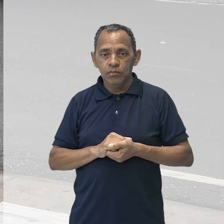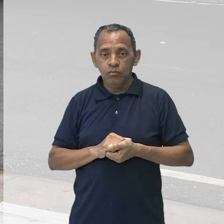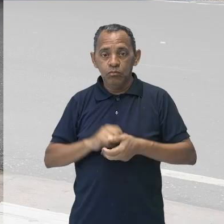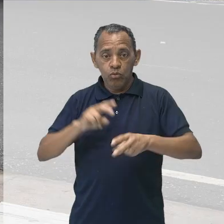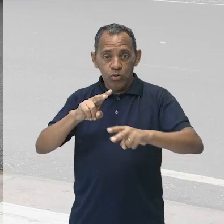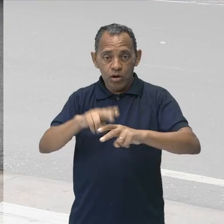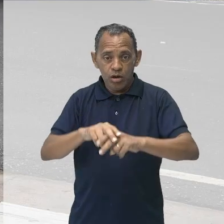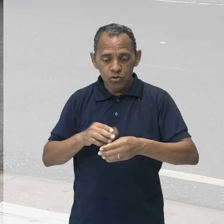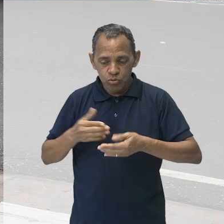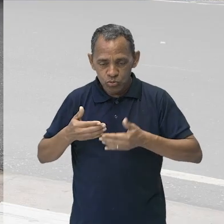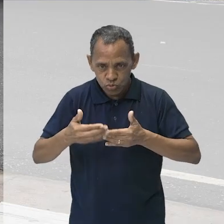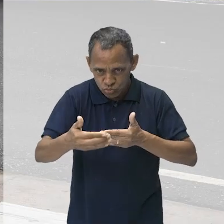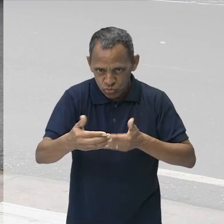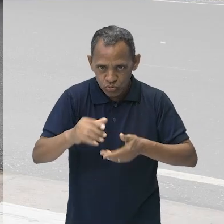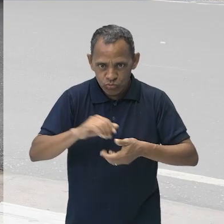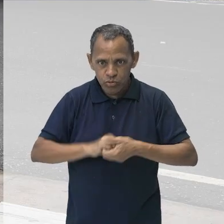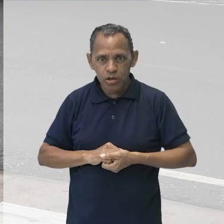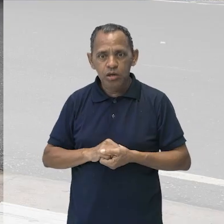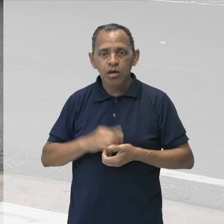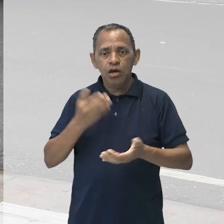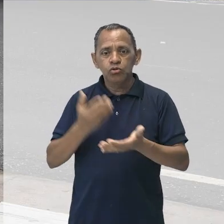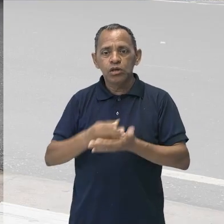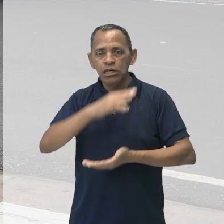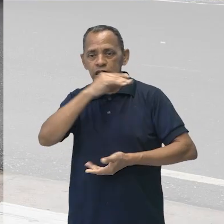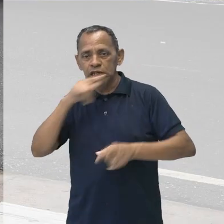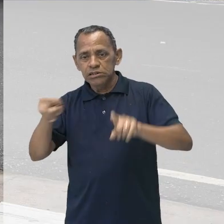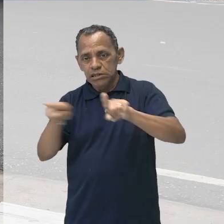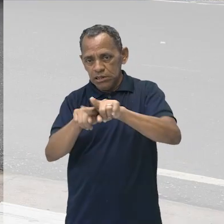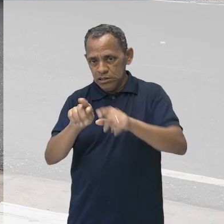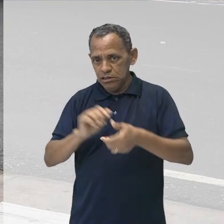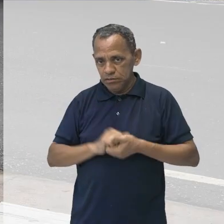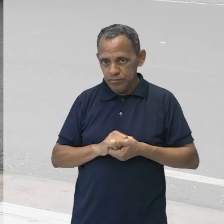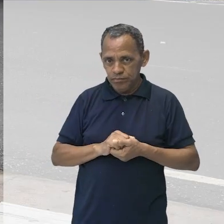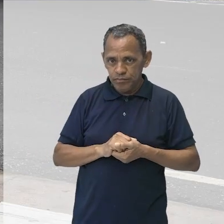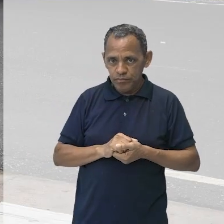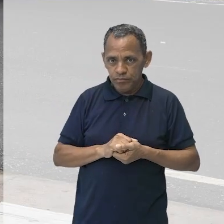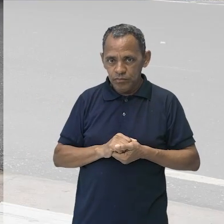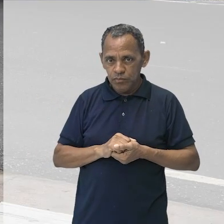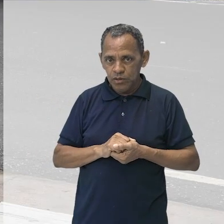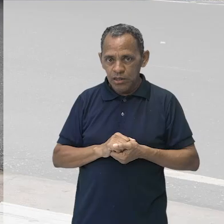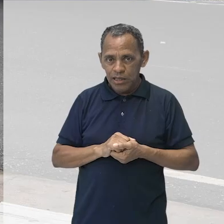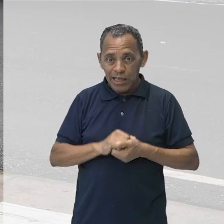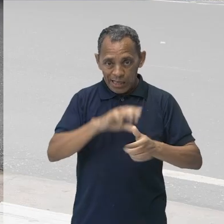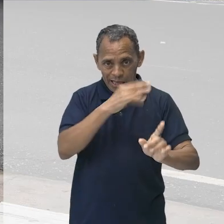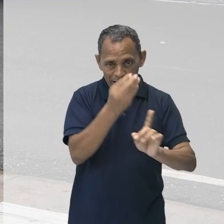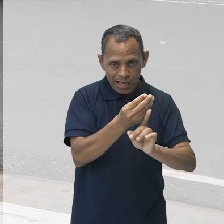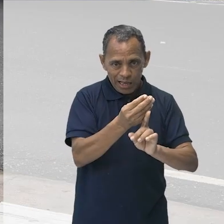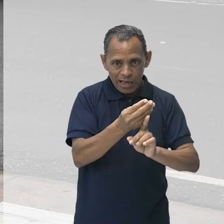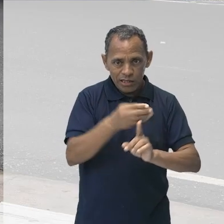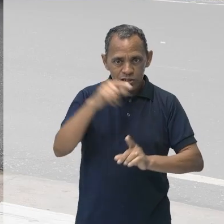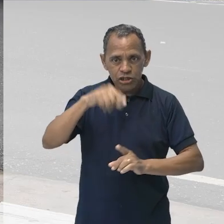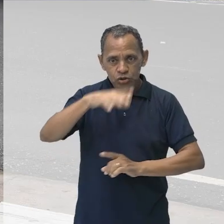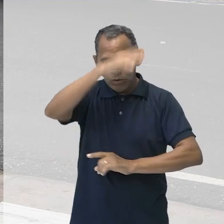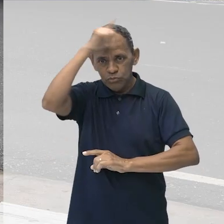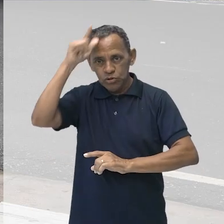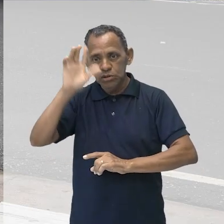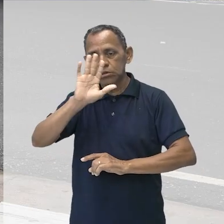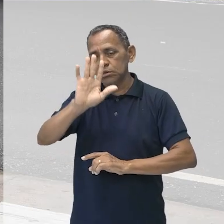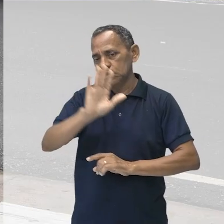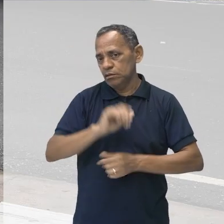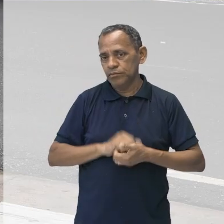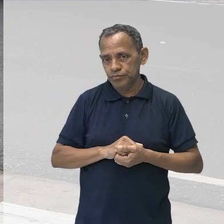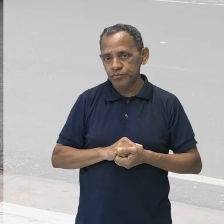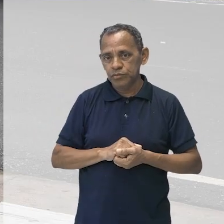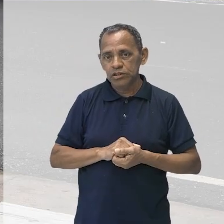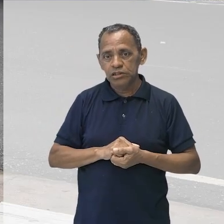Começou como autodidata, ele levou a sua arte não só aqui para o Amazonas todo, mas para outros